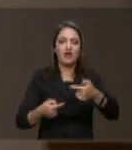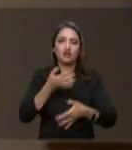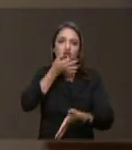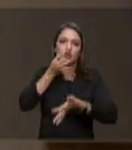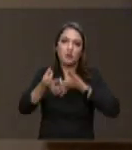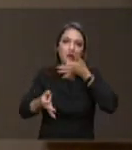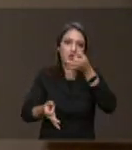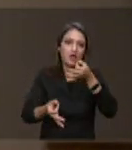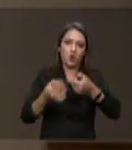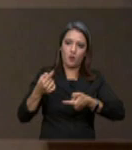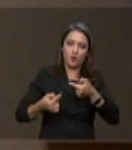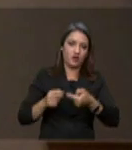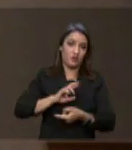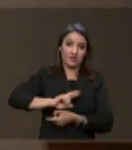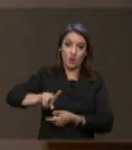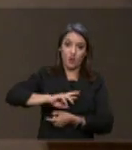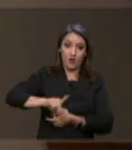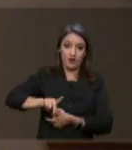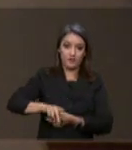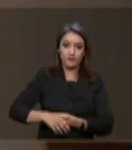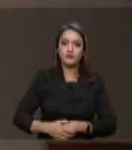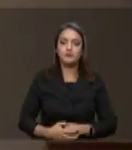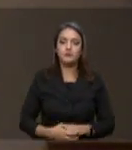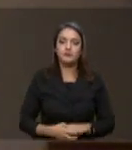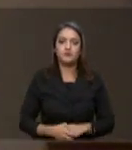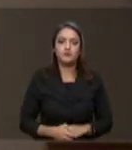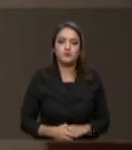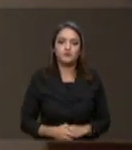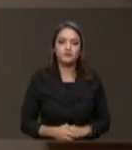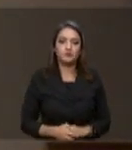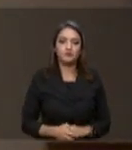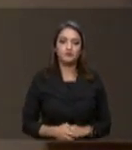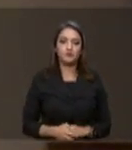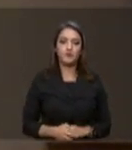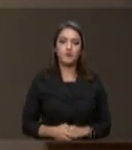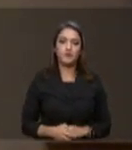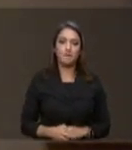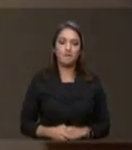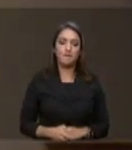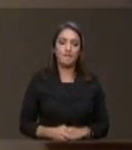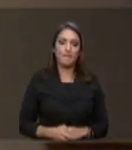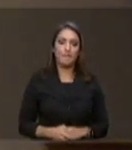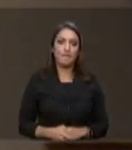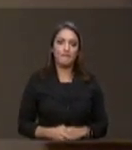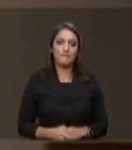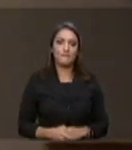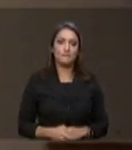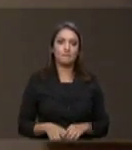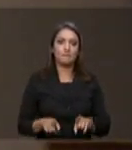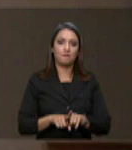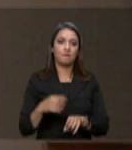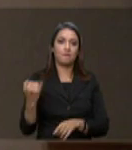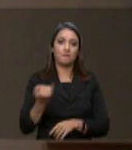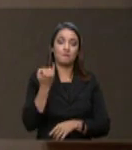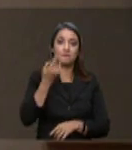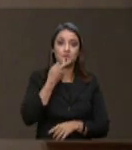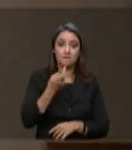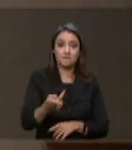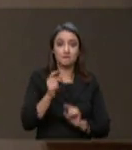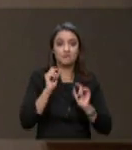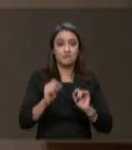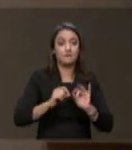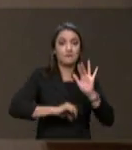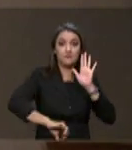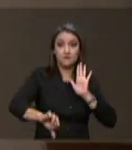ou político é importante registrar que a caracterização do crime em tela